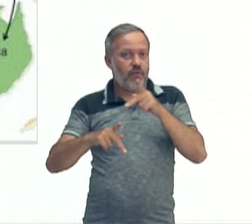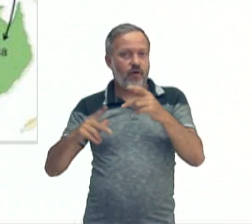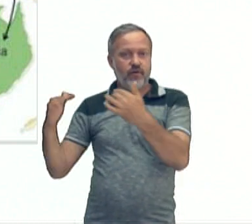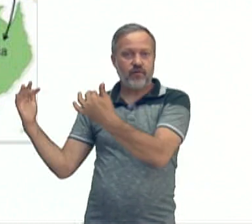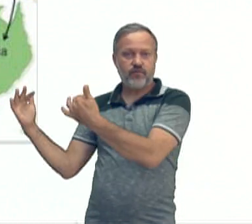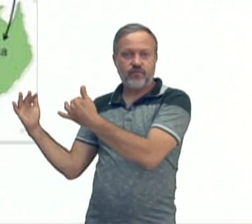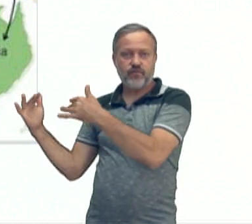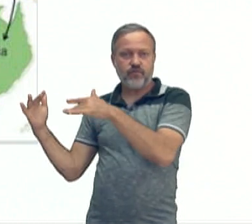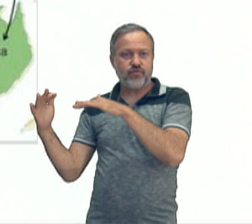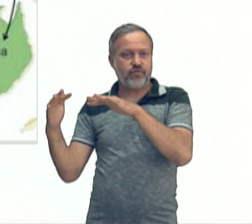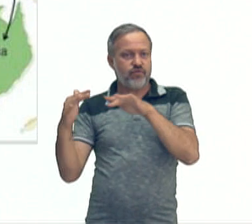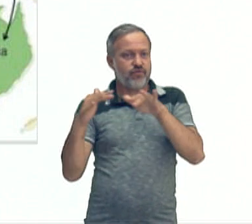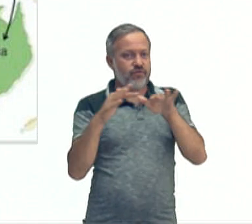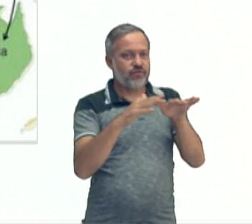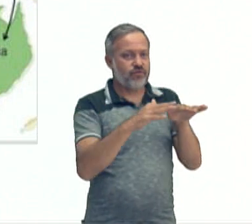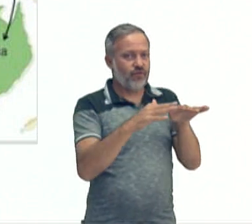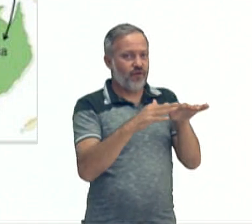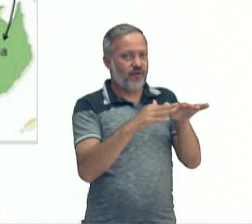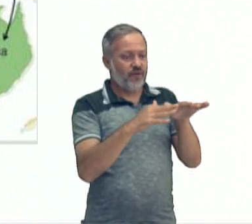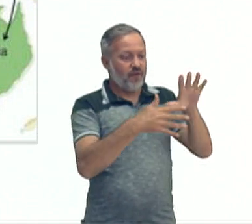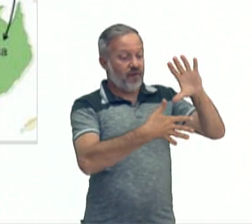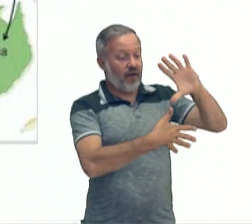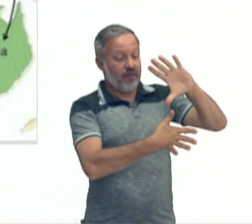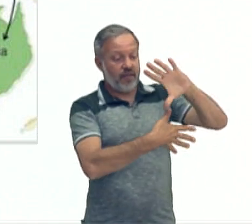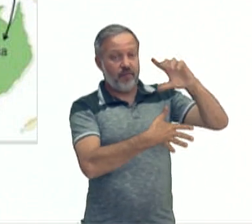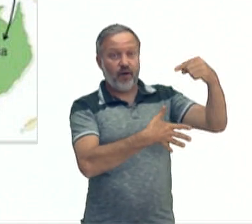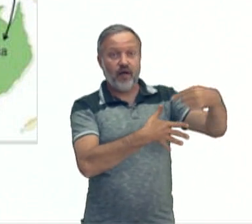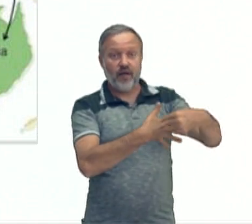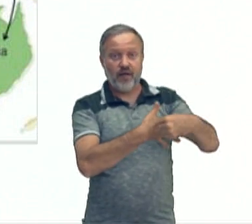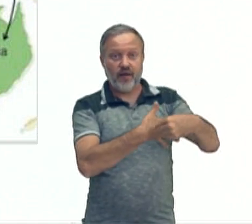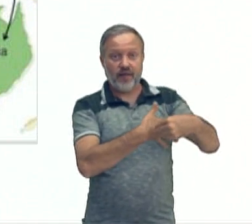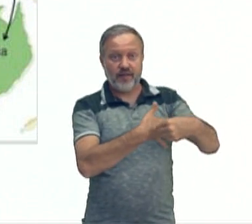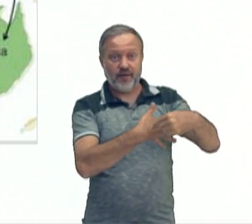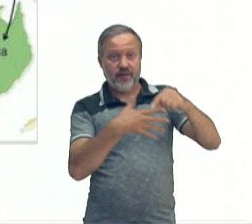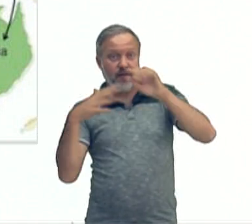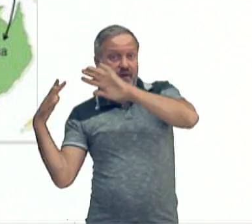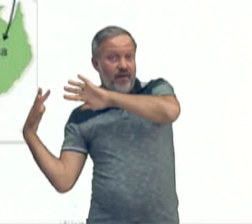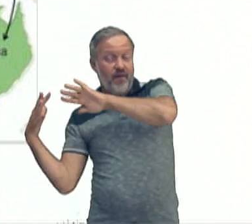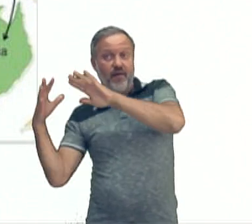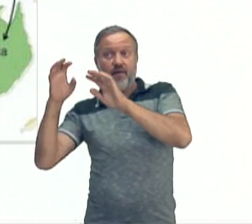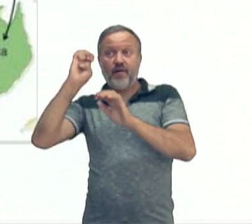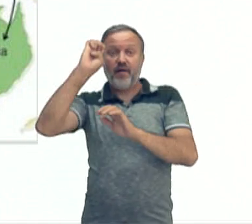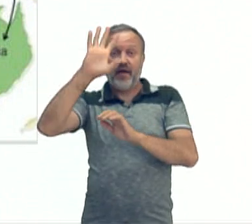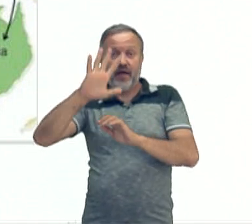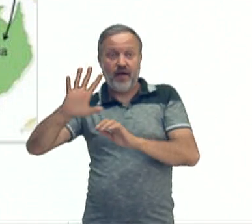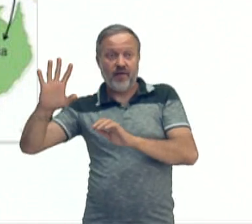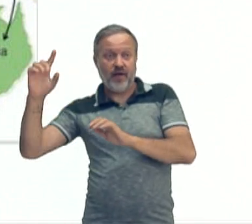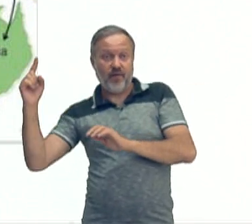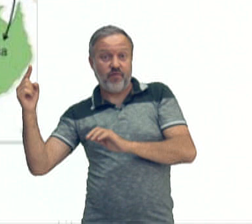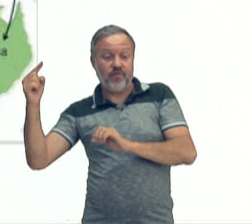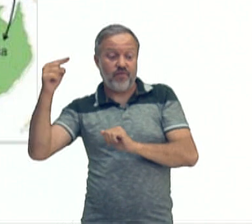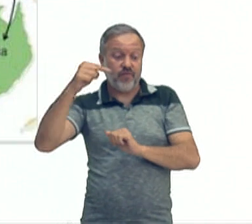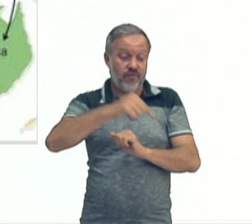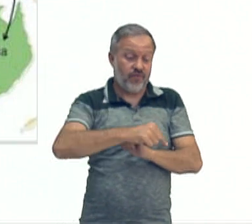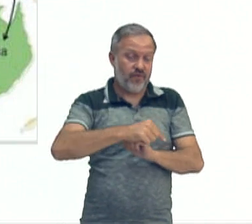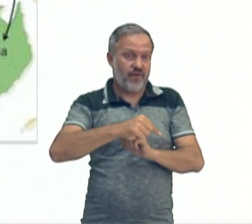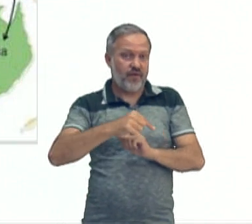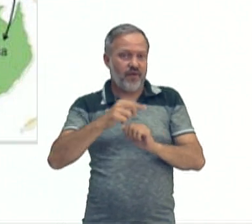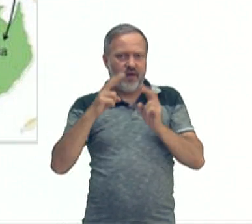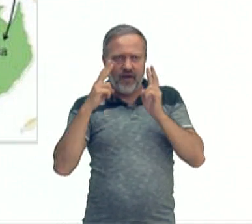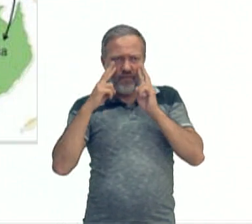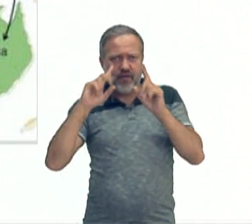migratórios. E você tem área também que são regiões de saída, né, de pessoas. Portanto,